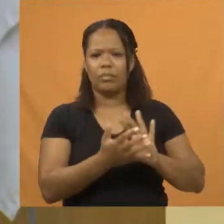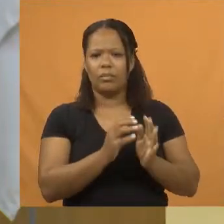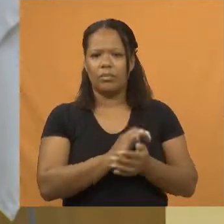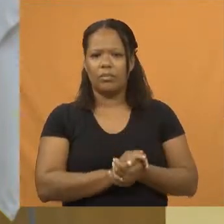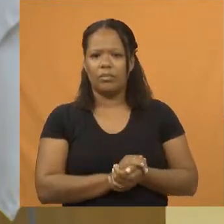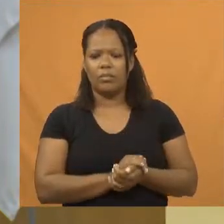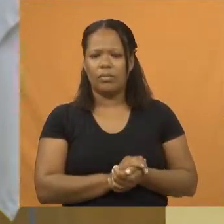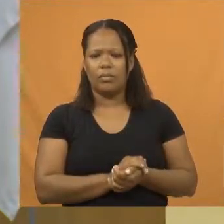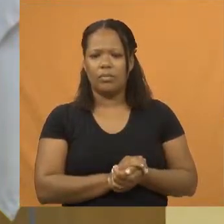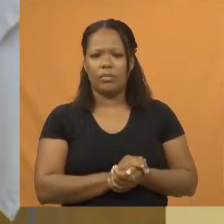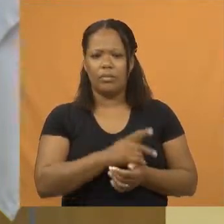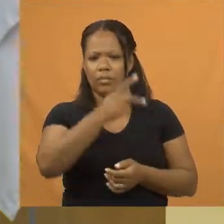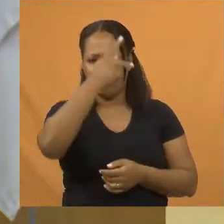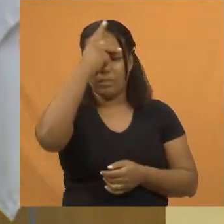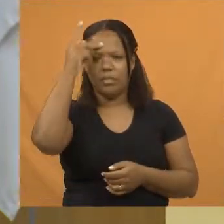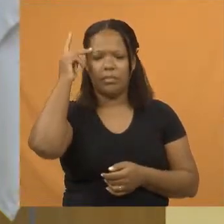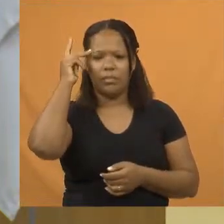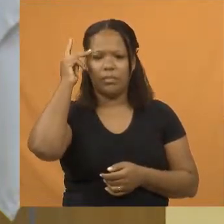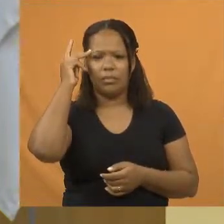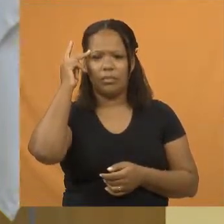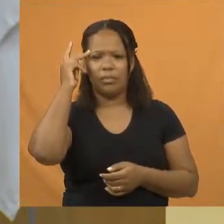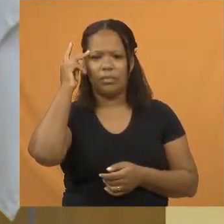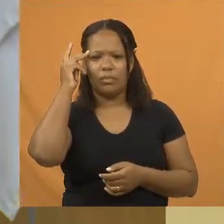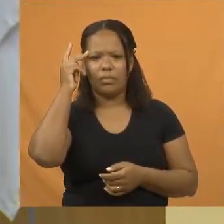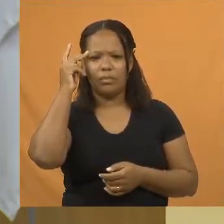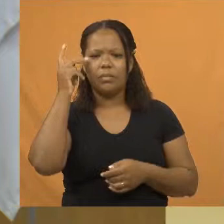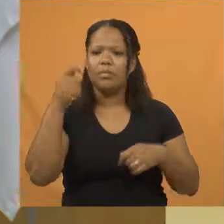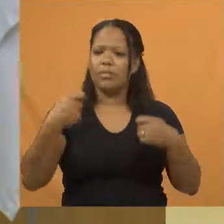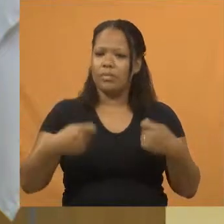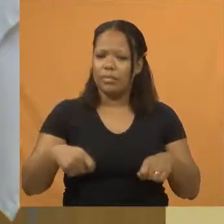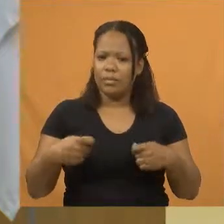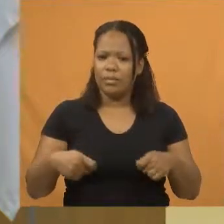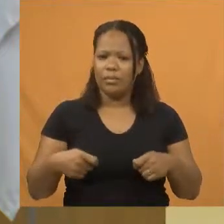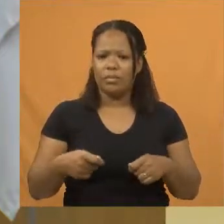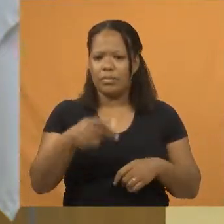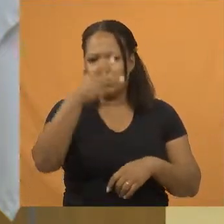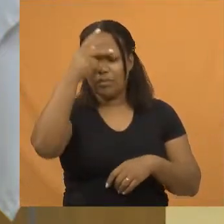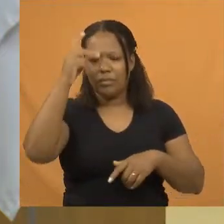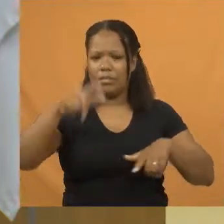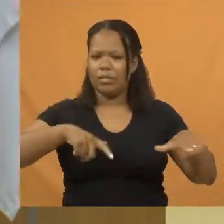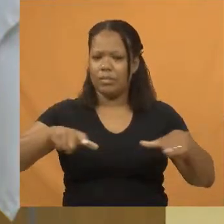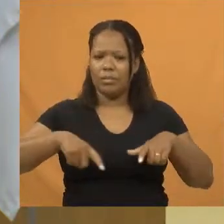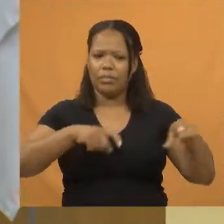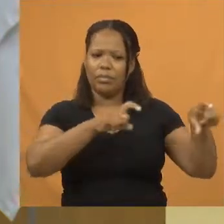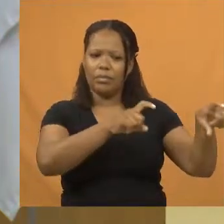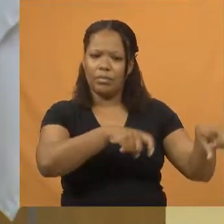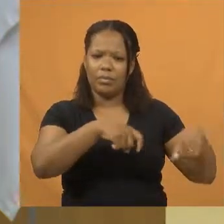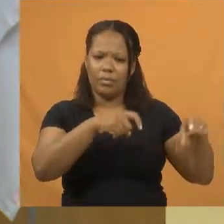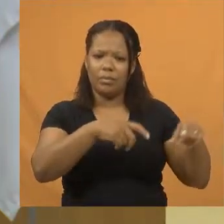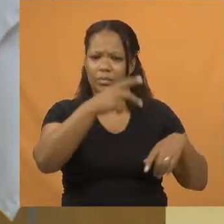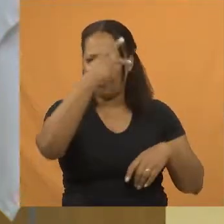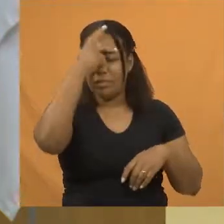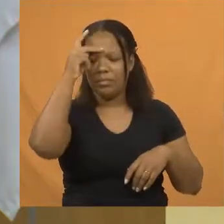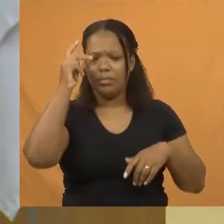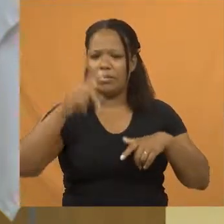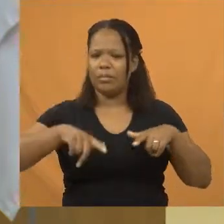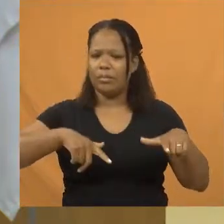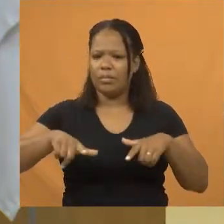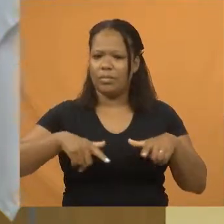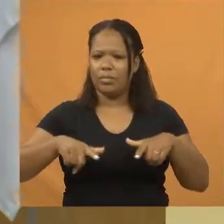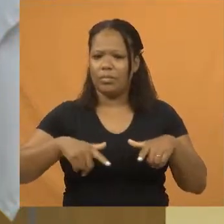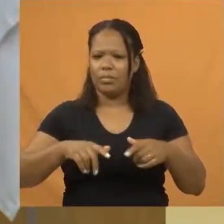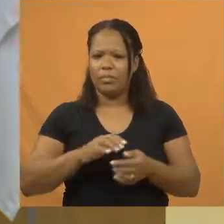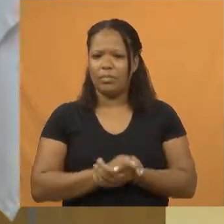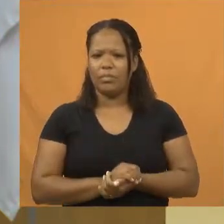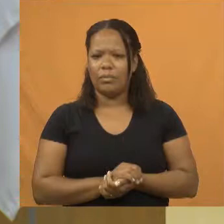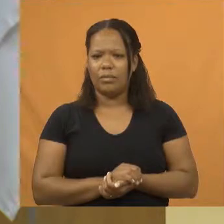sobretudo aqueles que menos têm, aqueles que mais precisam, as pessoas que trabalham na roça, as pessoas que trabalham em